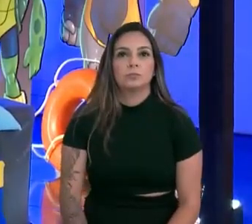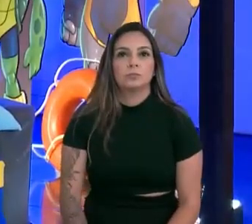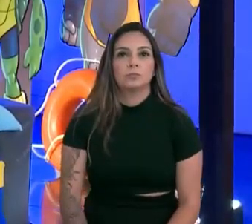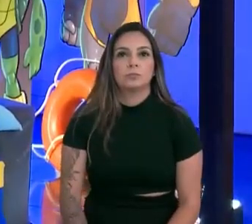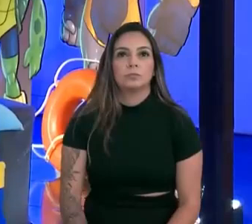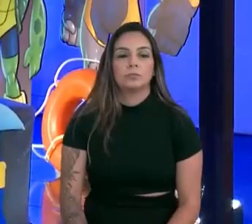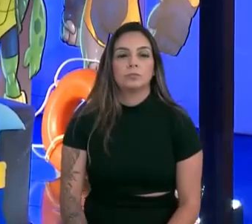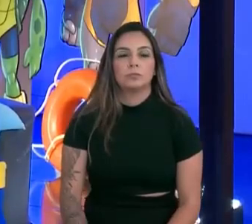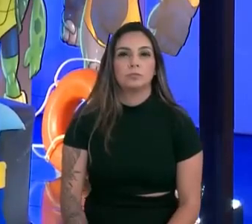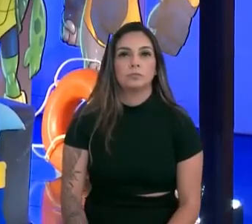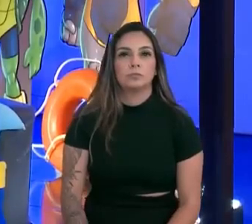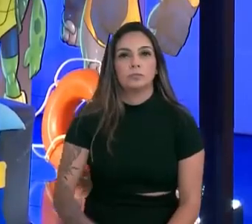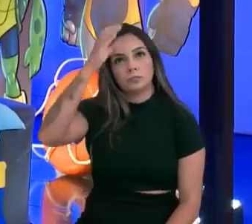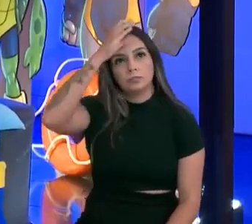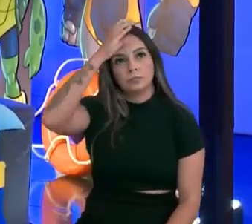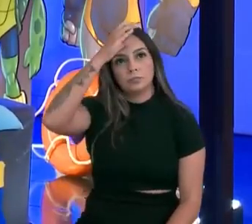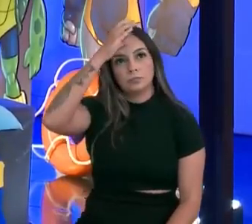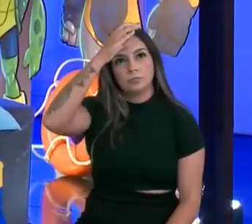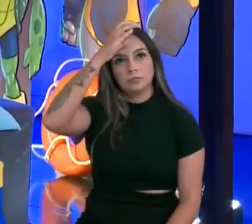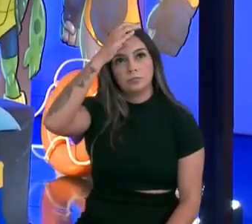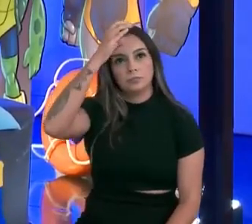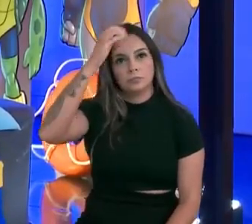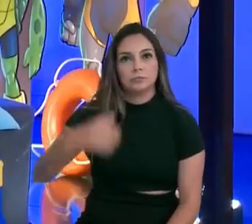E a titia e o titio podem?